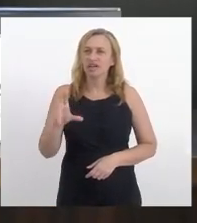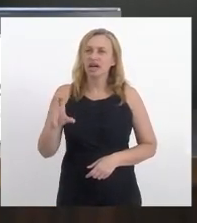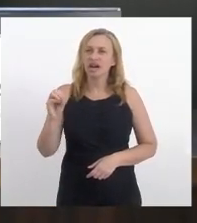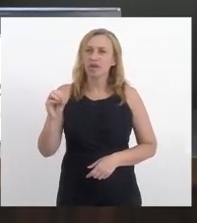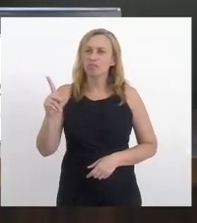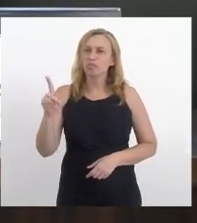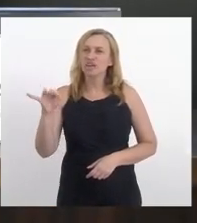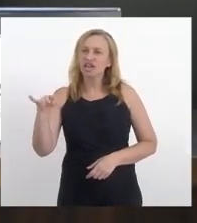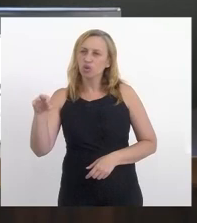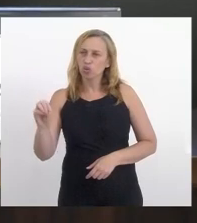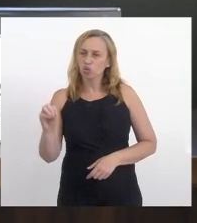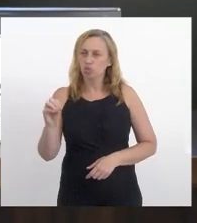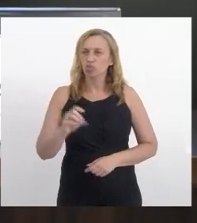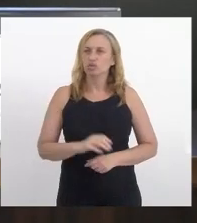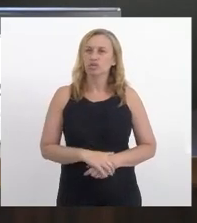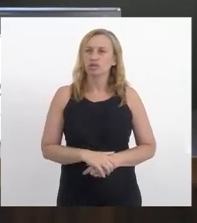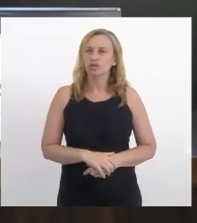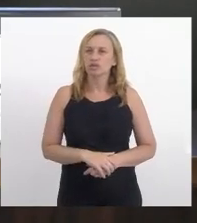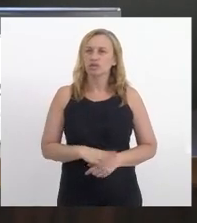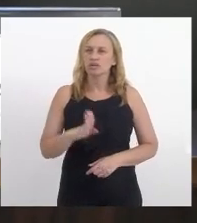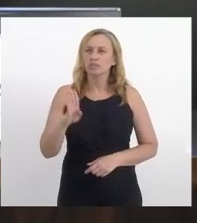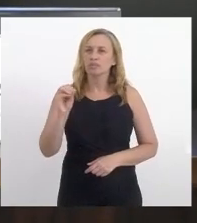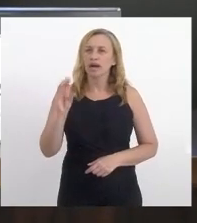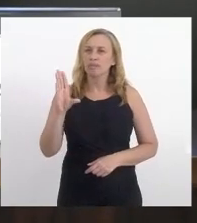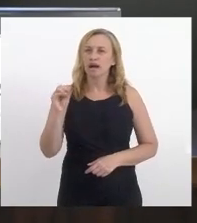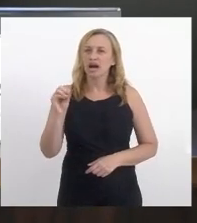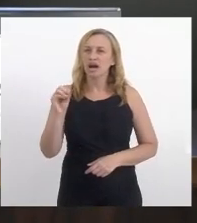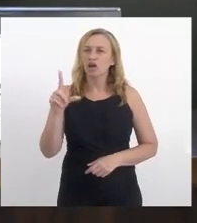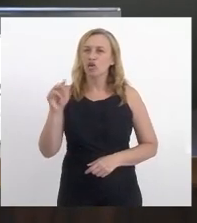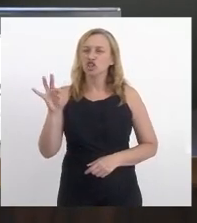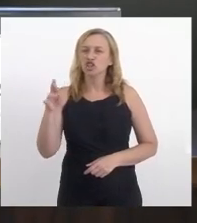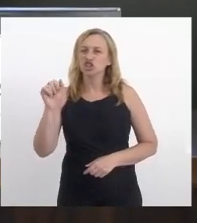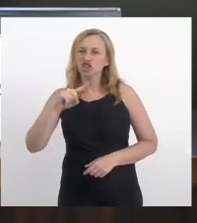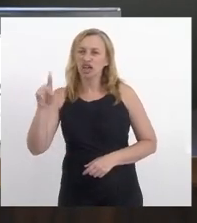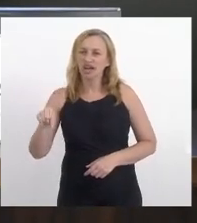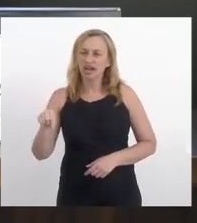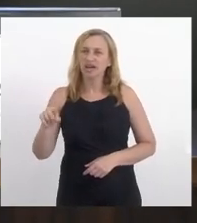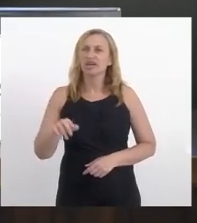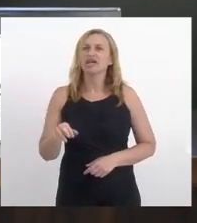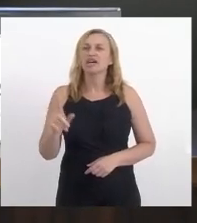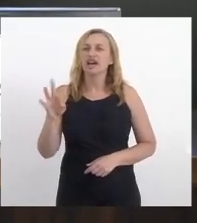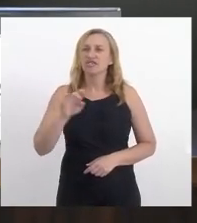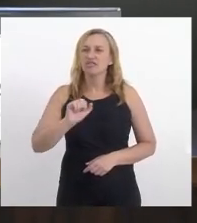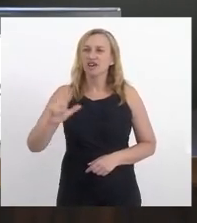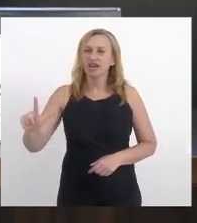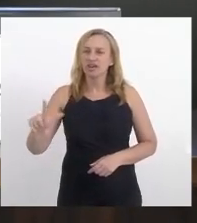Capobianco Baldini, Baba Lorixá. Rafael